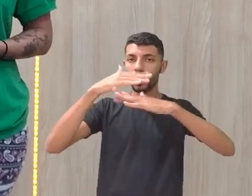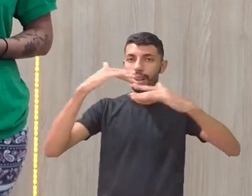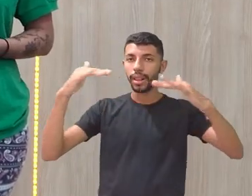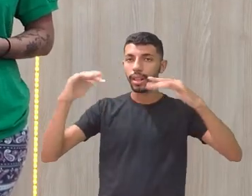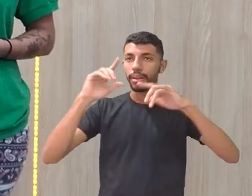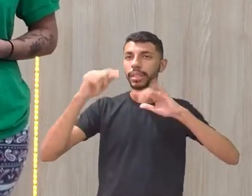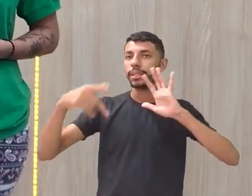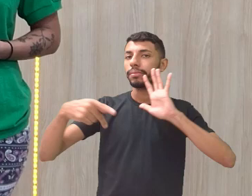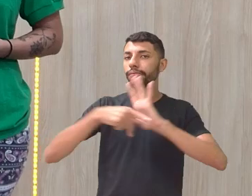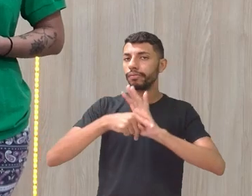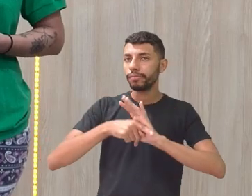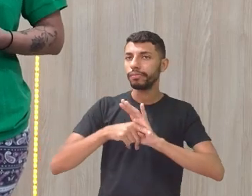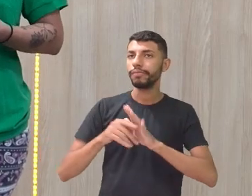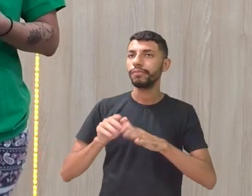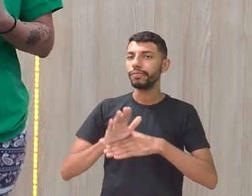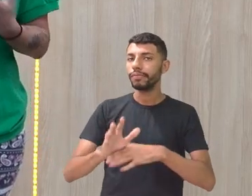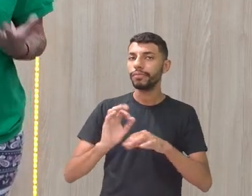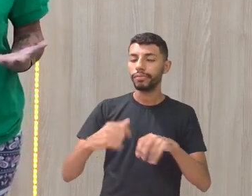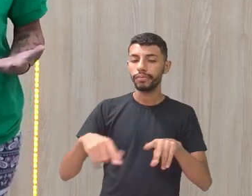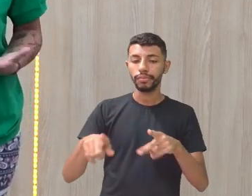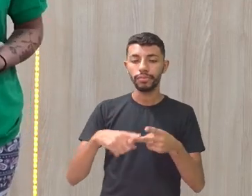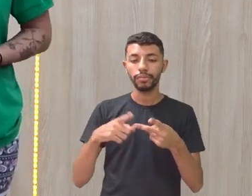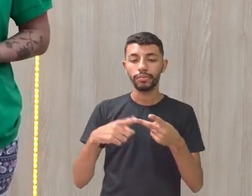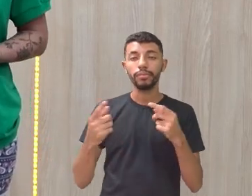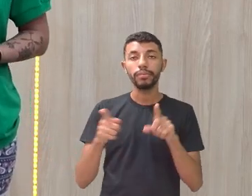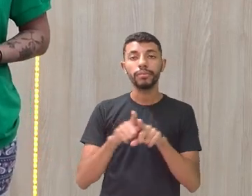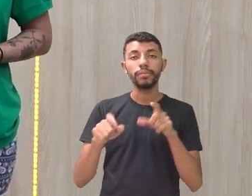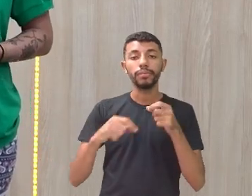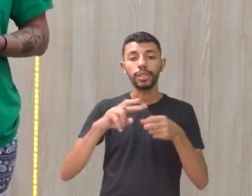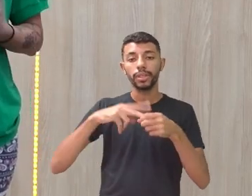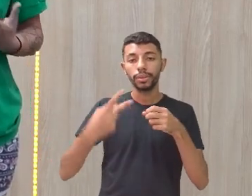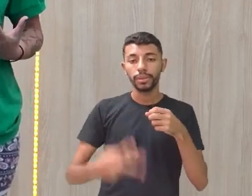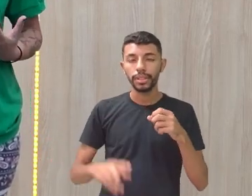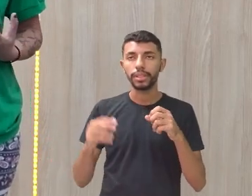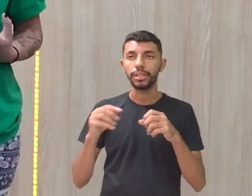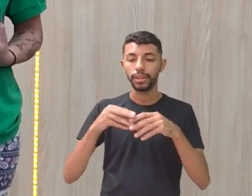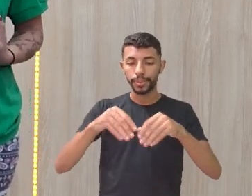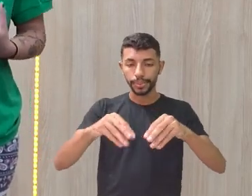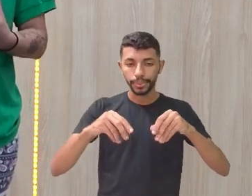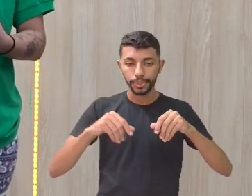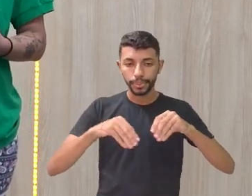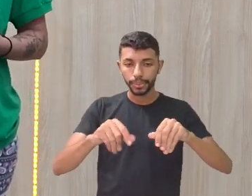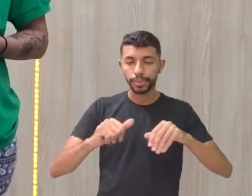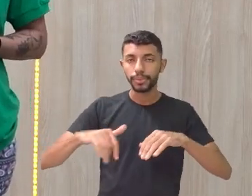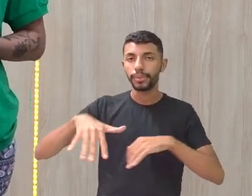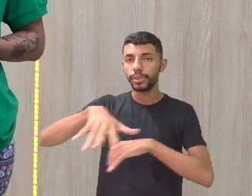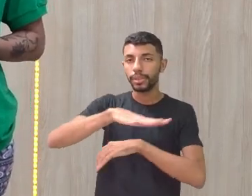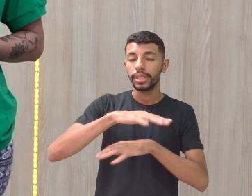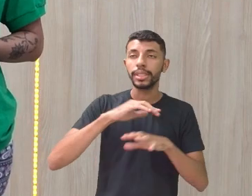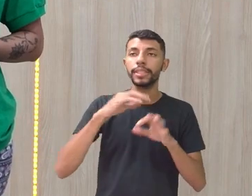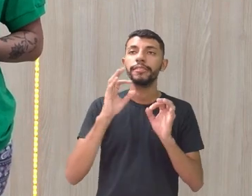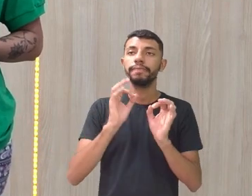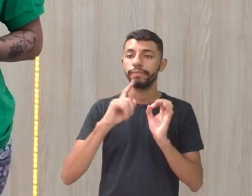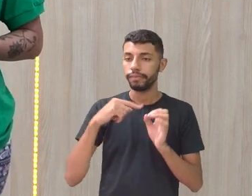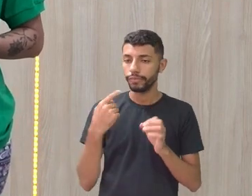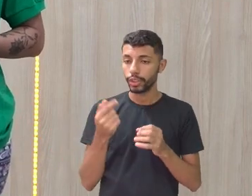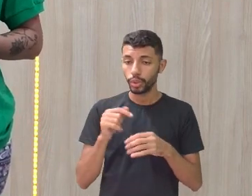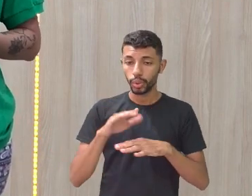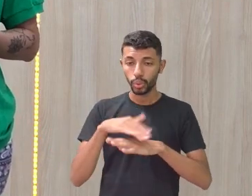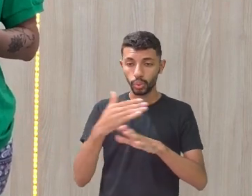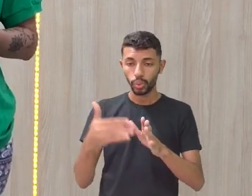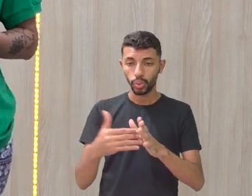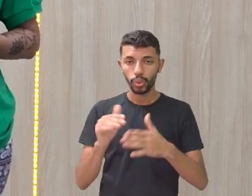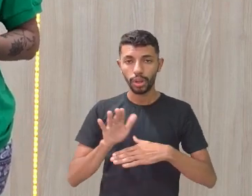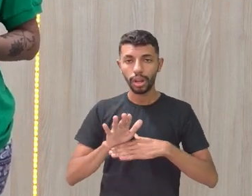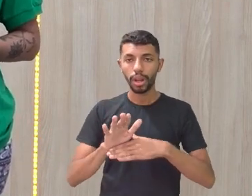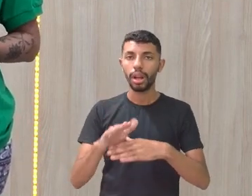que é favorável, uma vegetação também que é favorável. Tudo isso favorece o nosso território brasileiro. Só